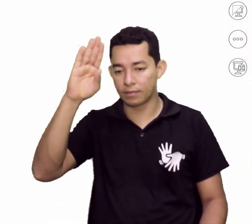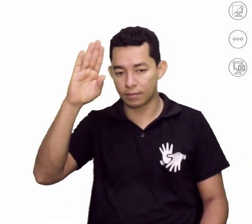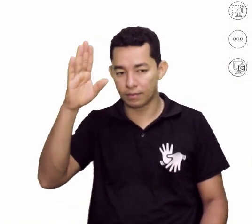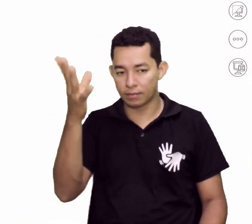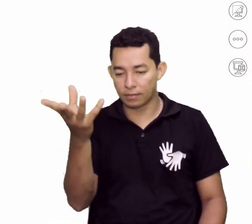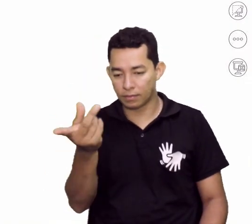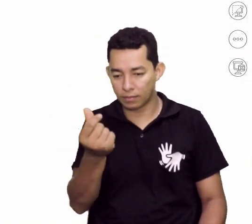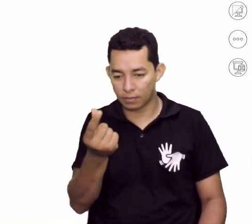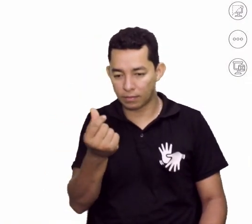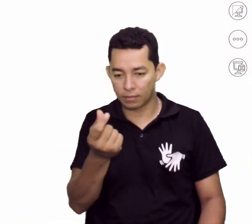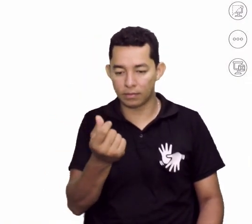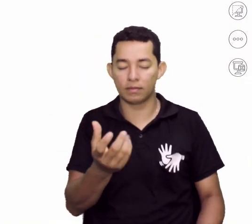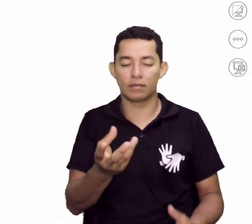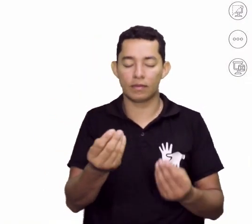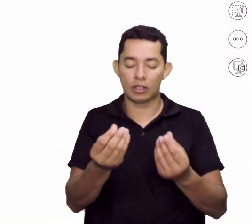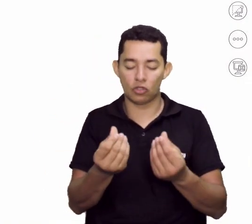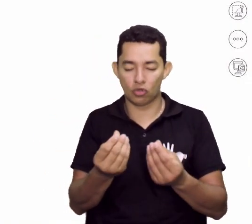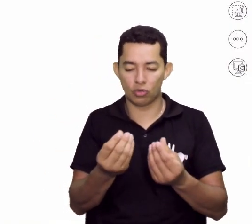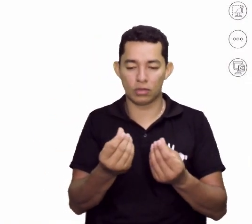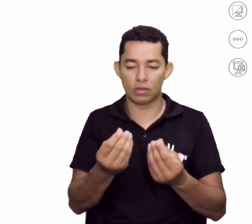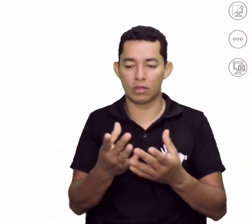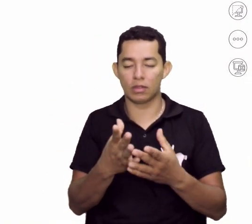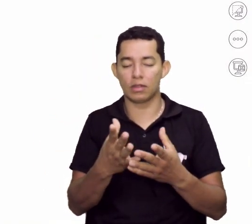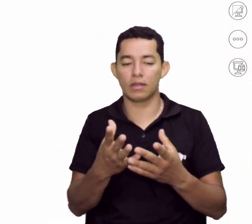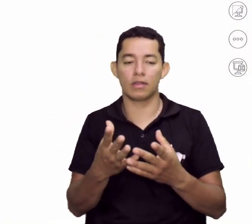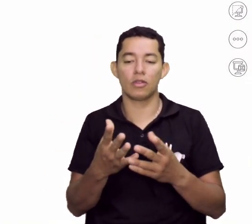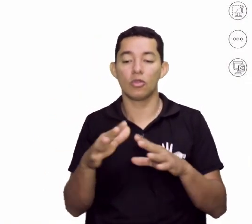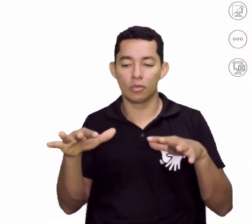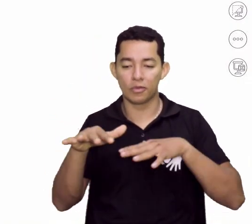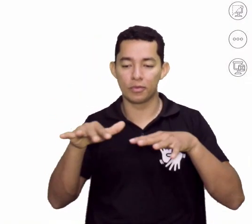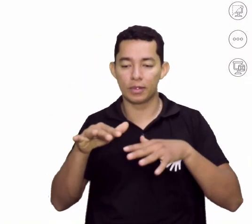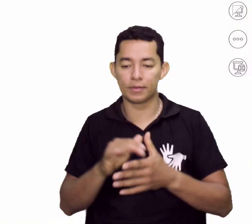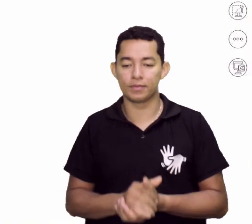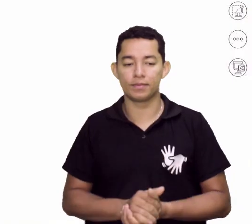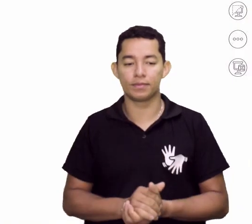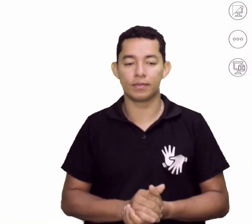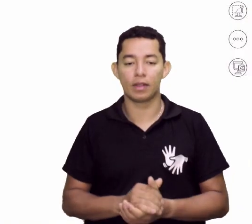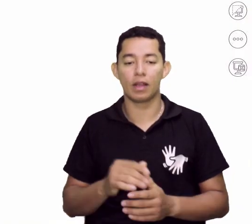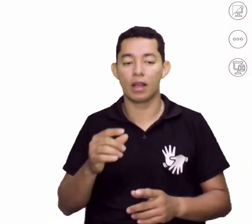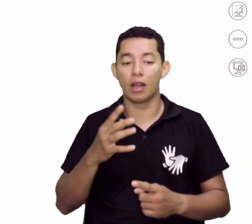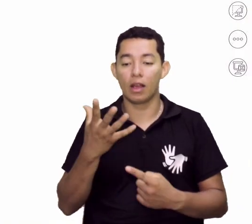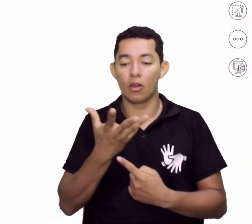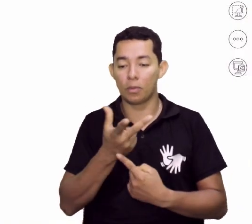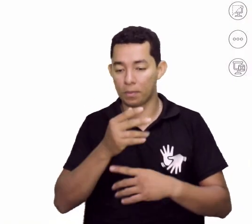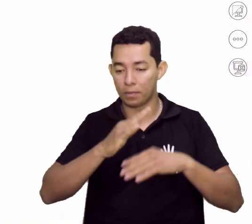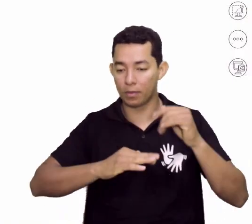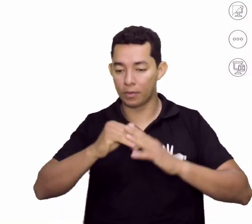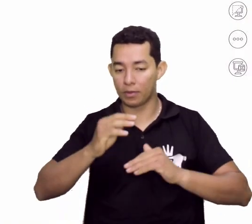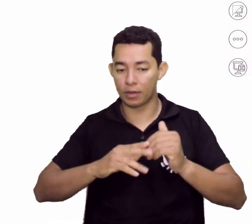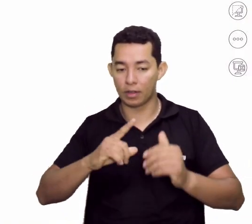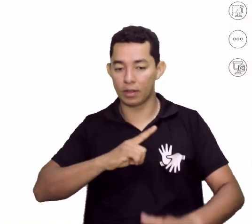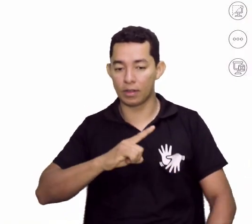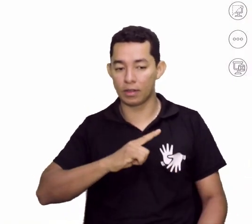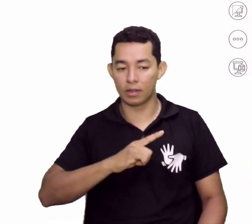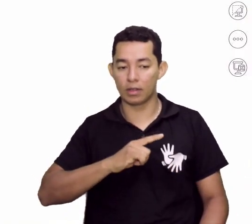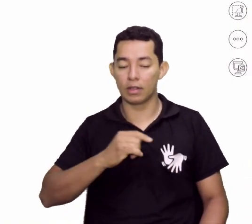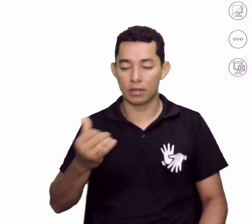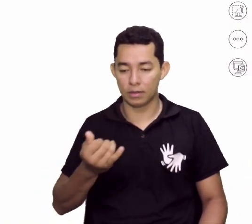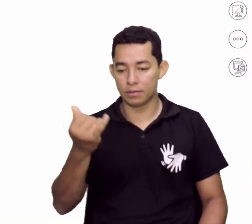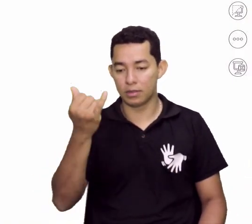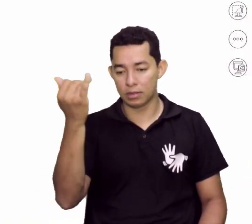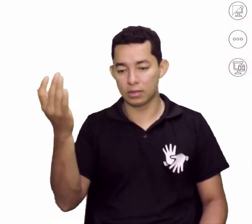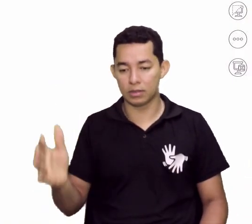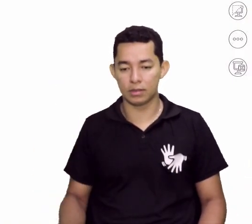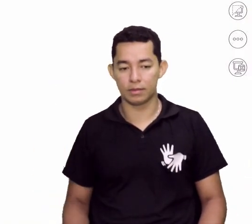essência do que foi o movimento, né? Então, e entre os artistas associados também a gente tem que dar importância